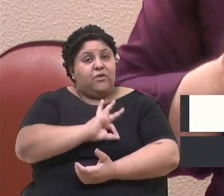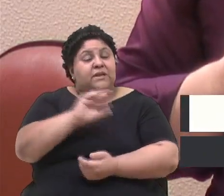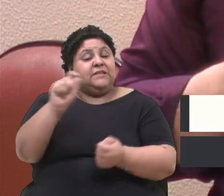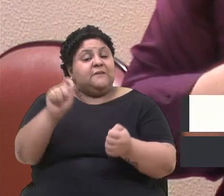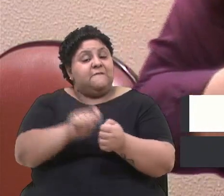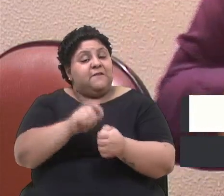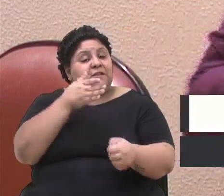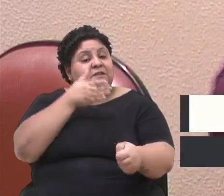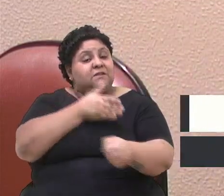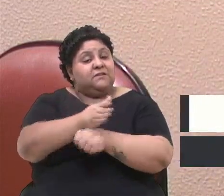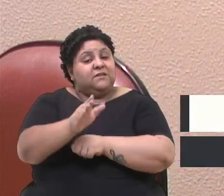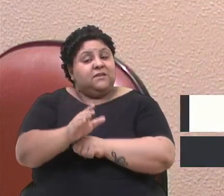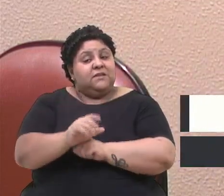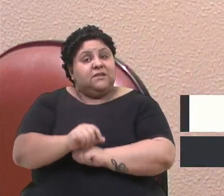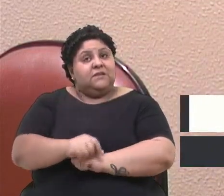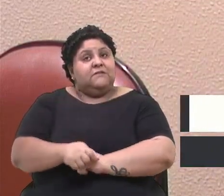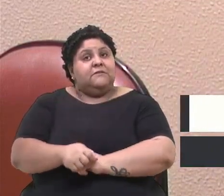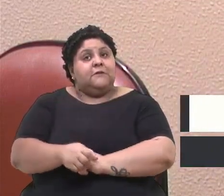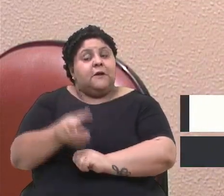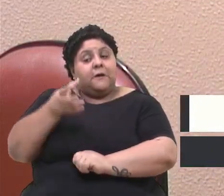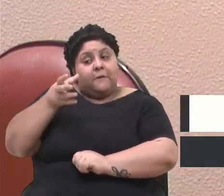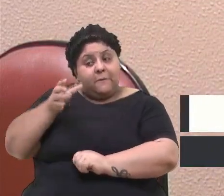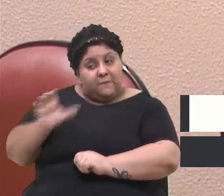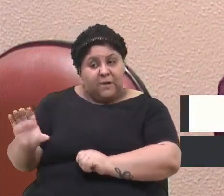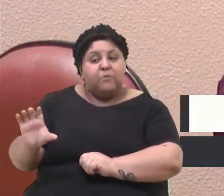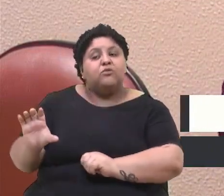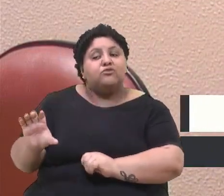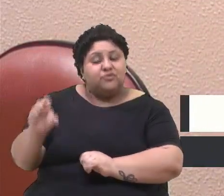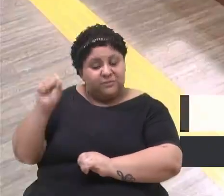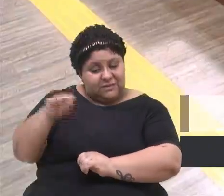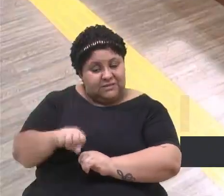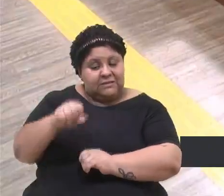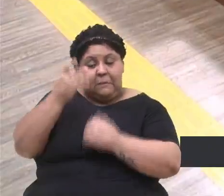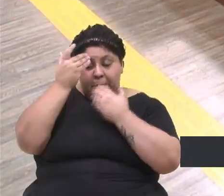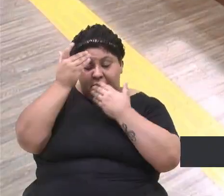está fazendo, a gente sabe, então é repúdio a essa situação. Obrigado.